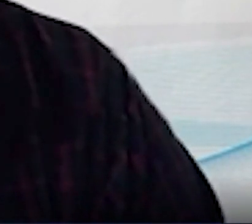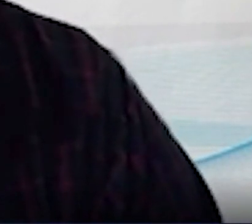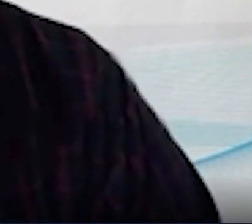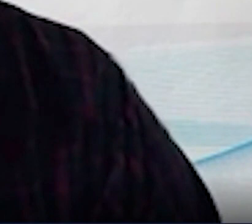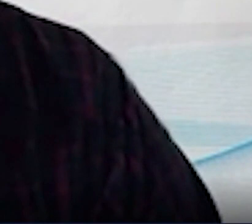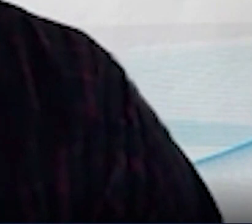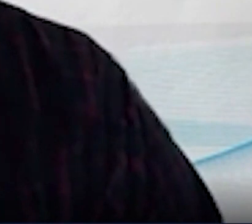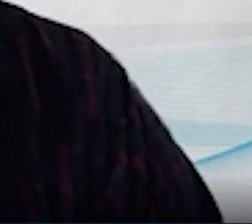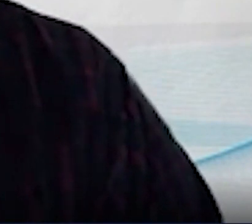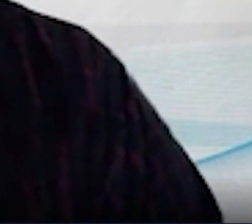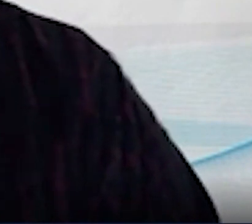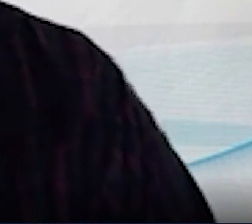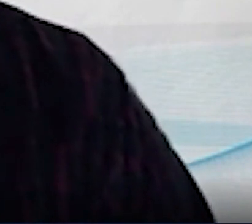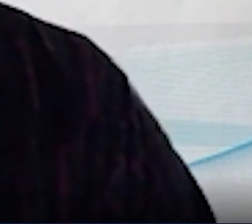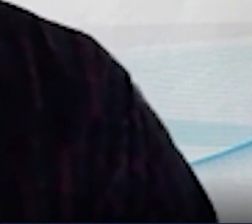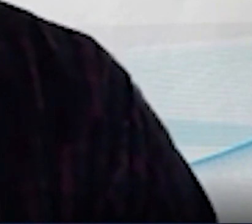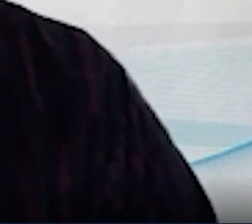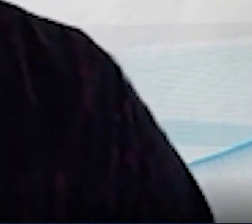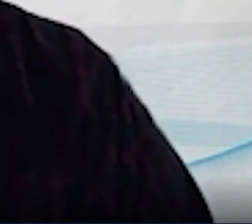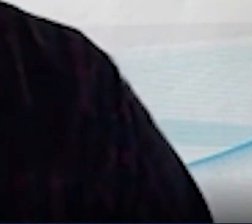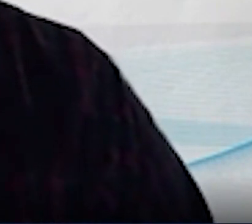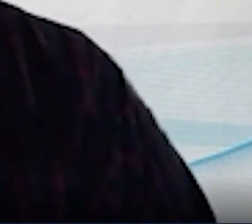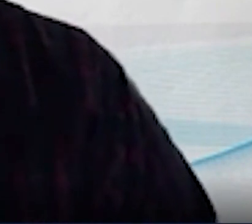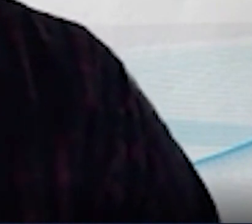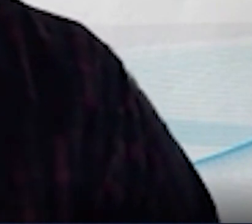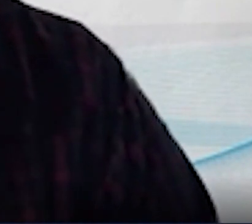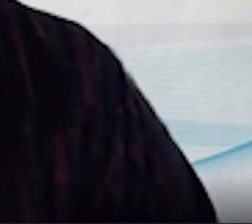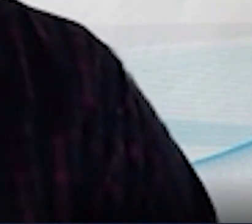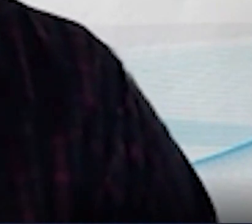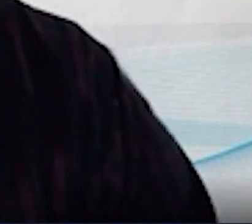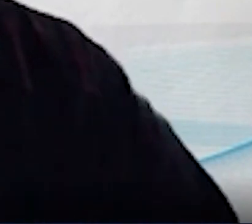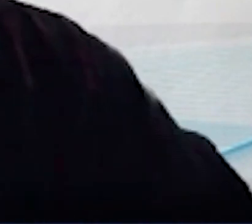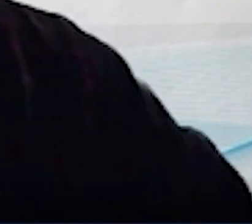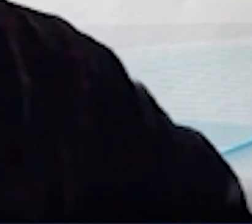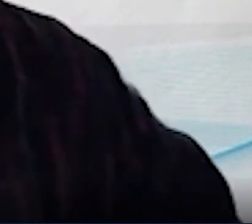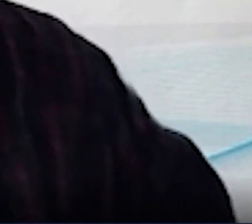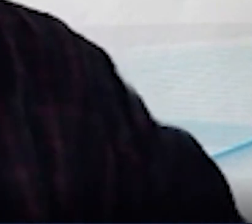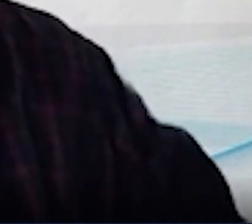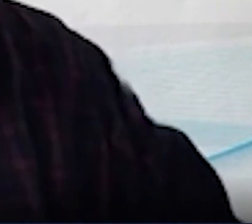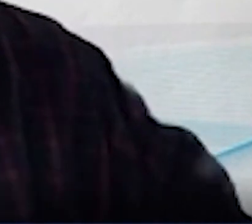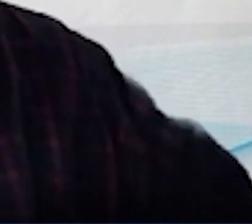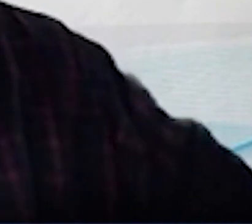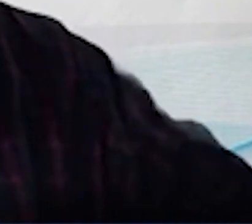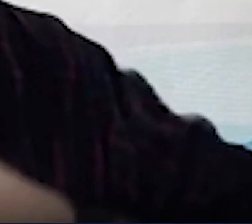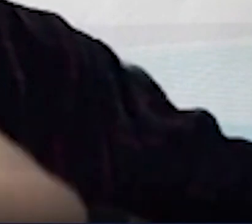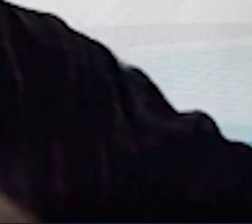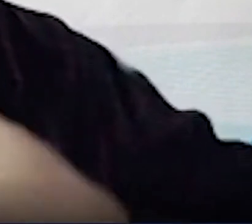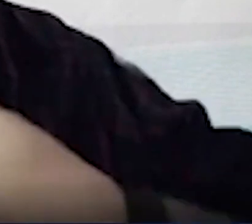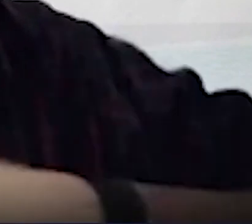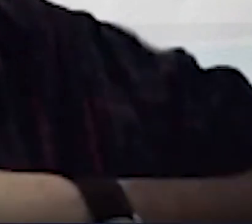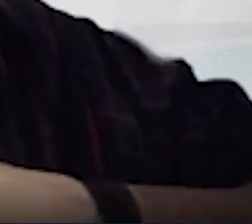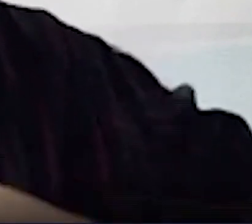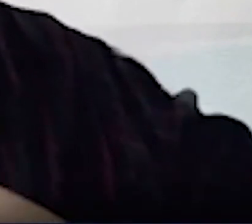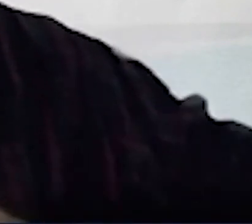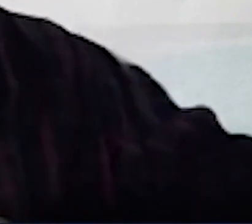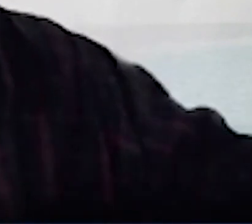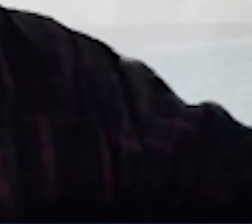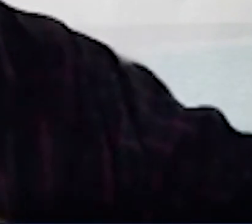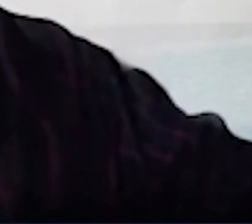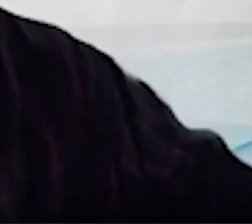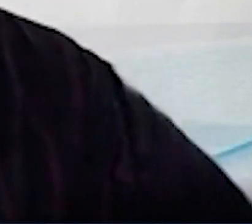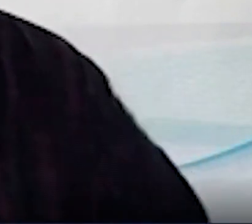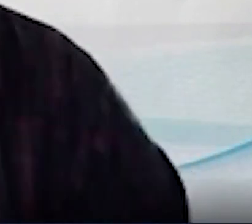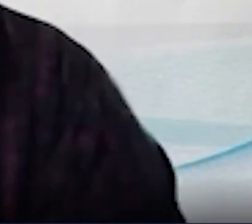clara, tenho cabelos, barba e olhos castanhos escuros, e no momento estou vestindo uma roupa grená, vinho, né?